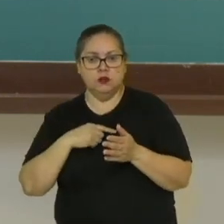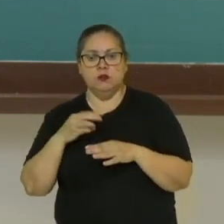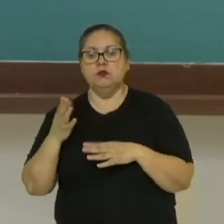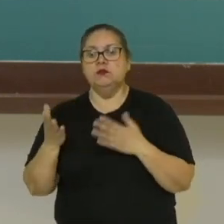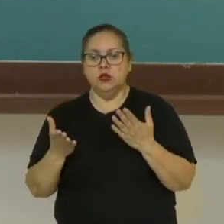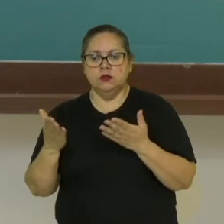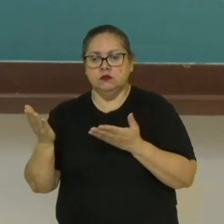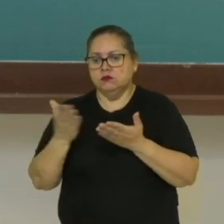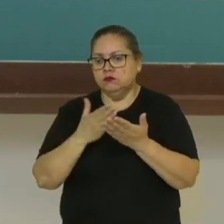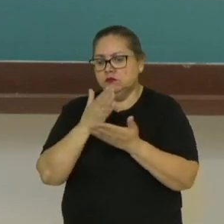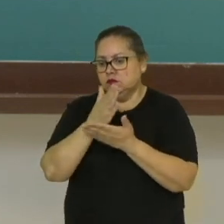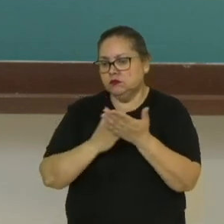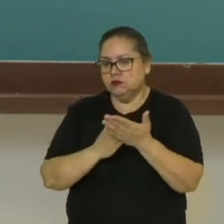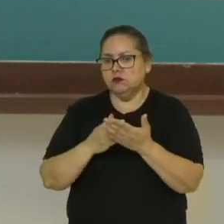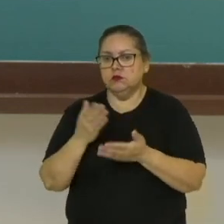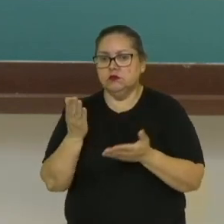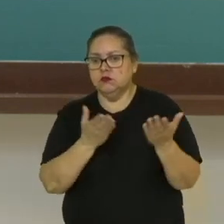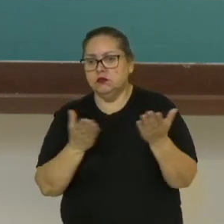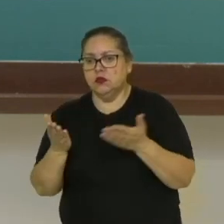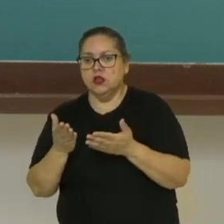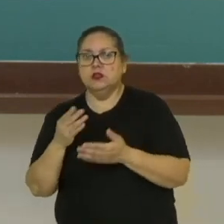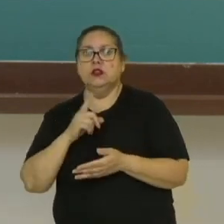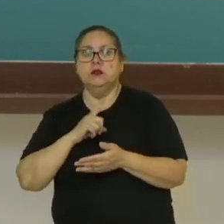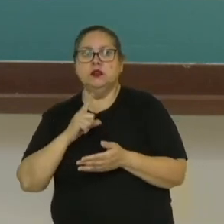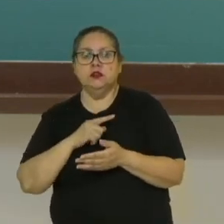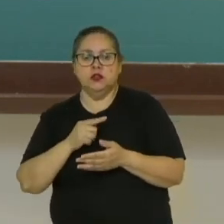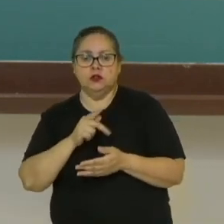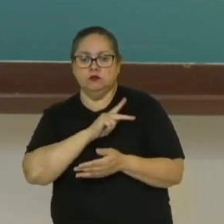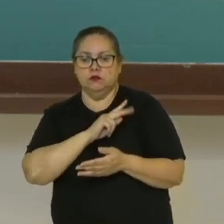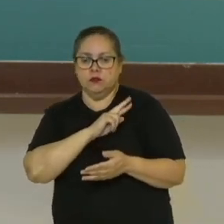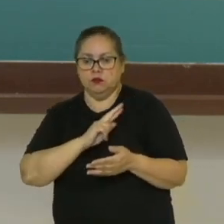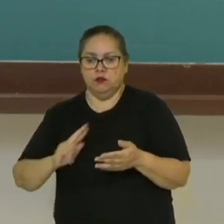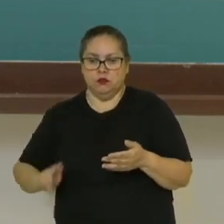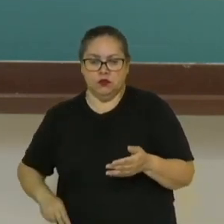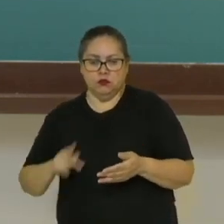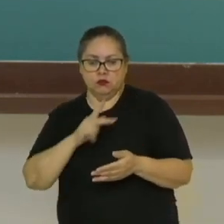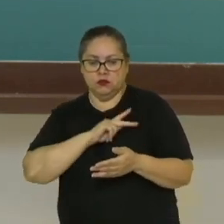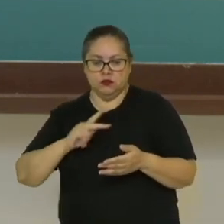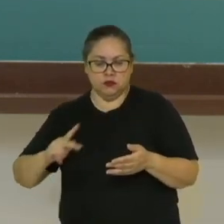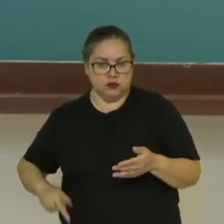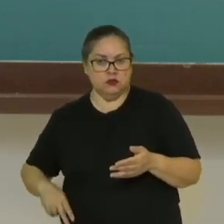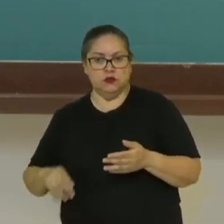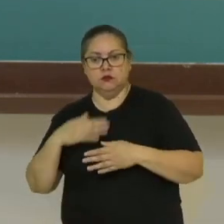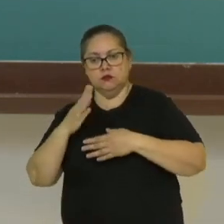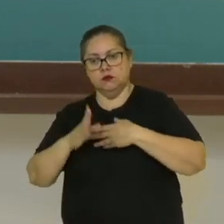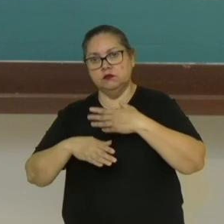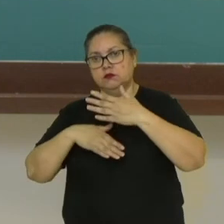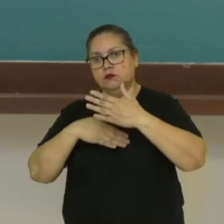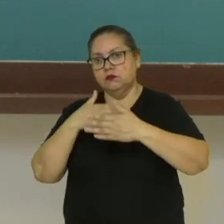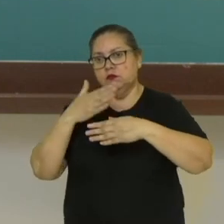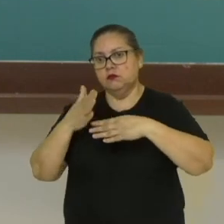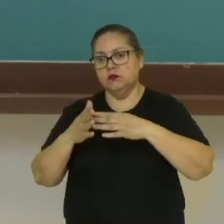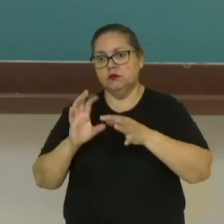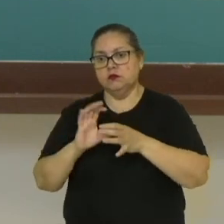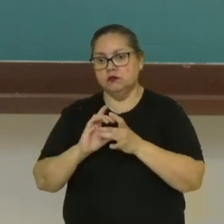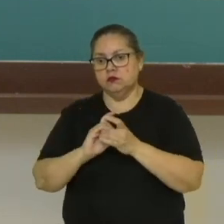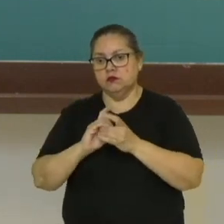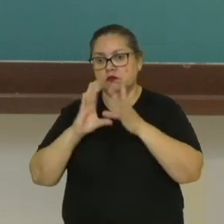né, parlamentaristas e temos repúblicas presidencialistas, né, onde há um processo, muitas vezes, de uma